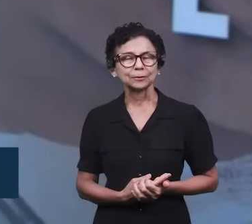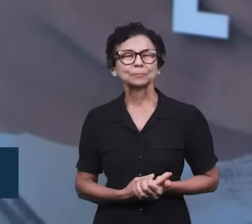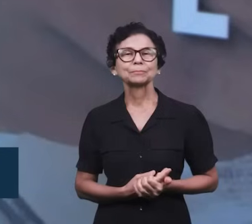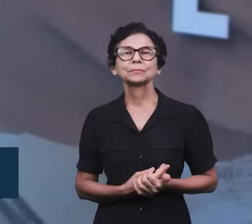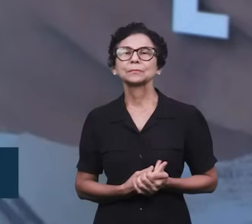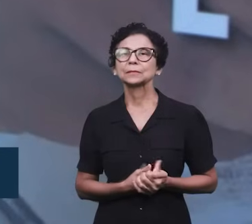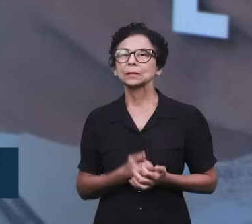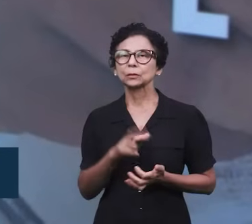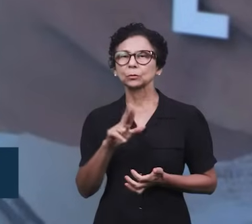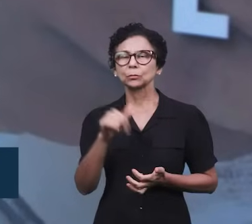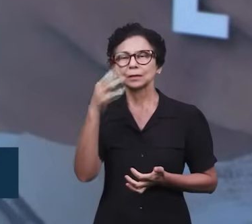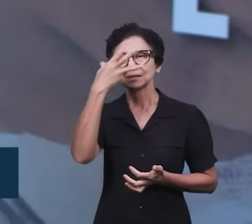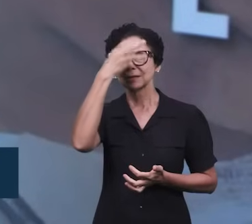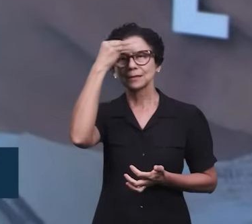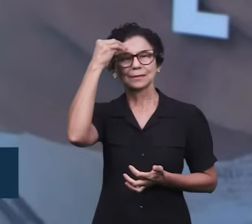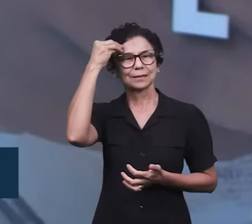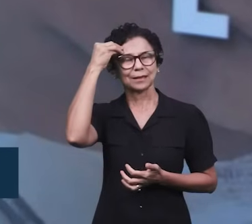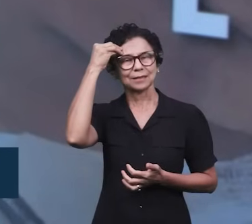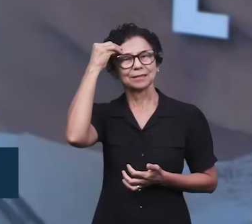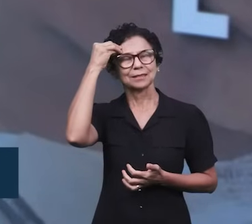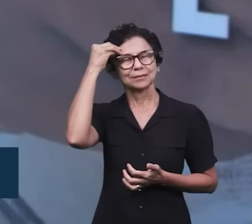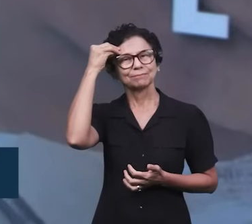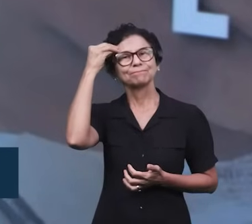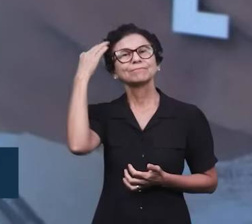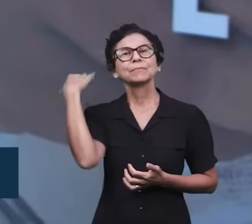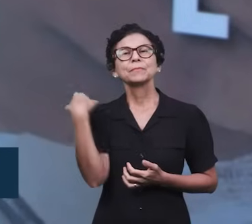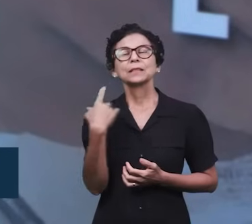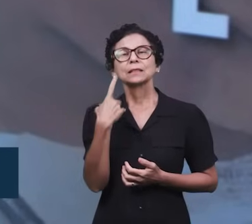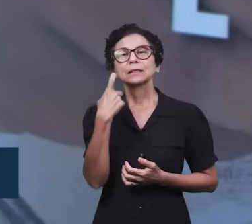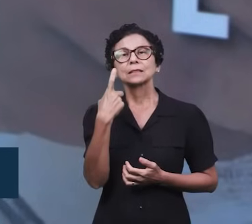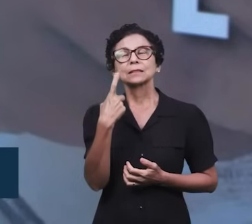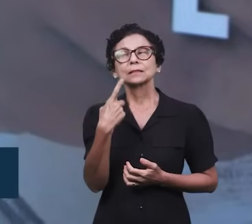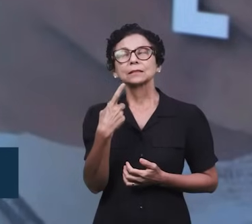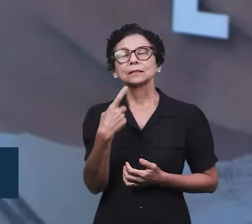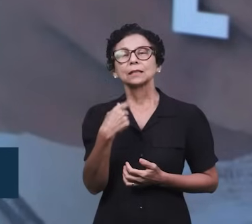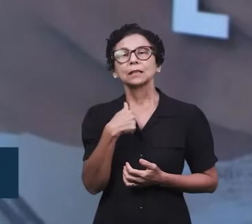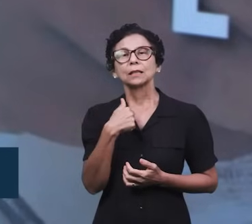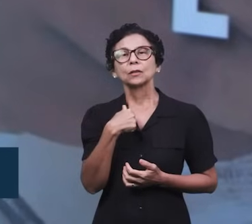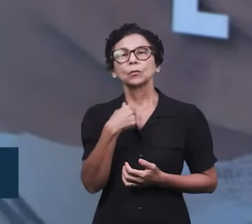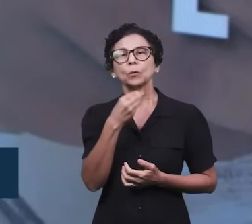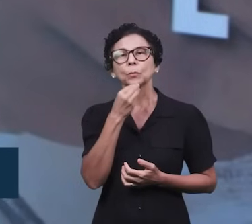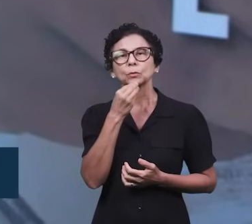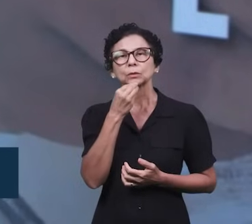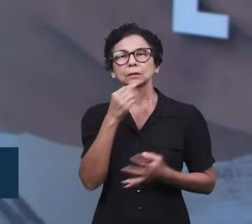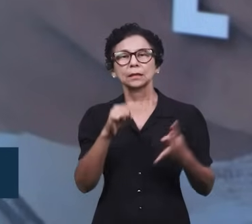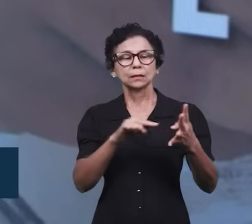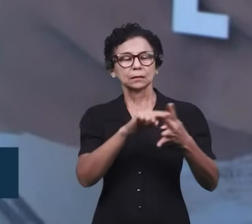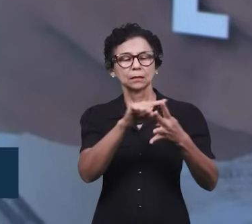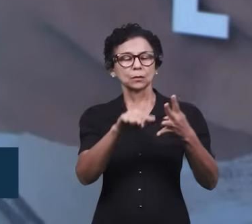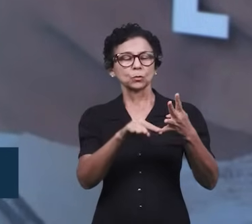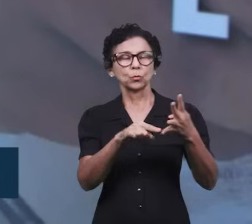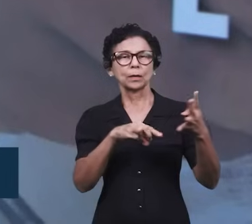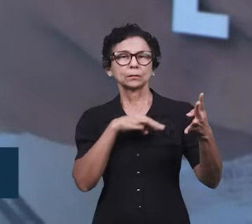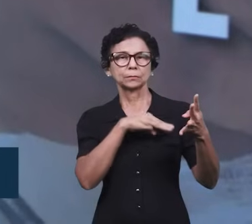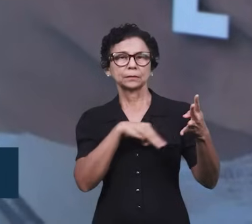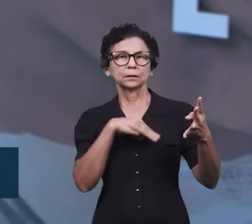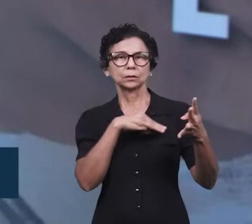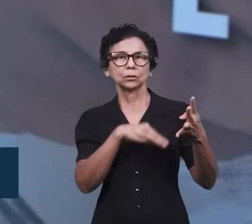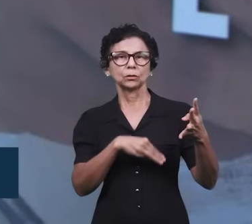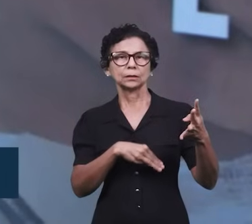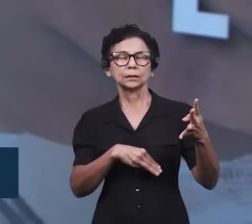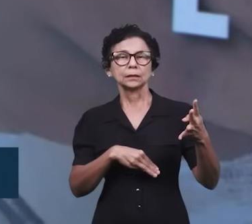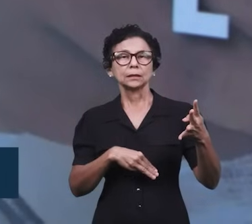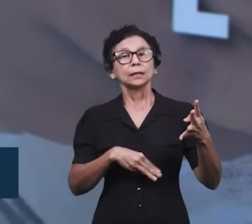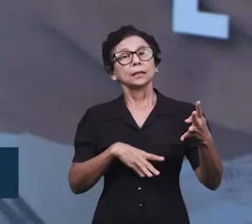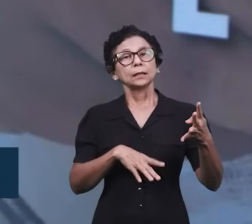inesquecível, isso aí a gente pode dizer. É interessante que eu tive a oportunidade de participar das 4 primeiras edições, e a Missão Sertão, ela